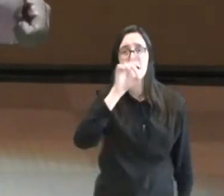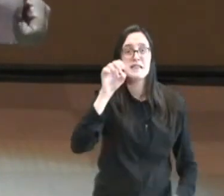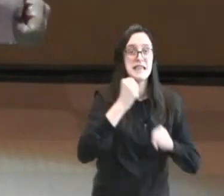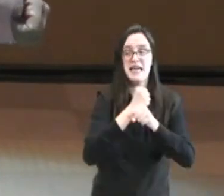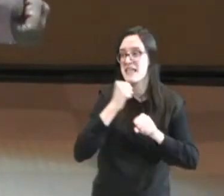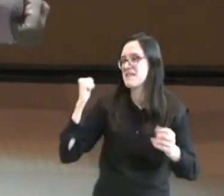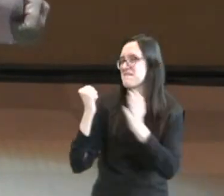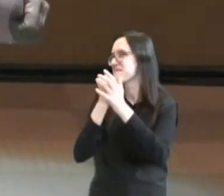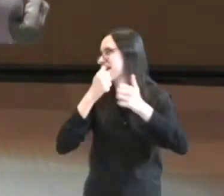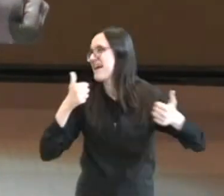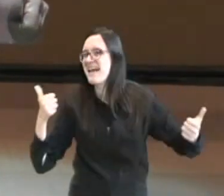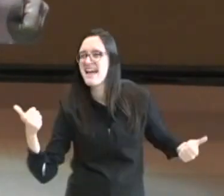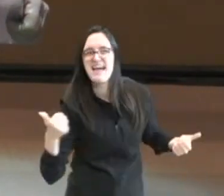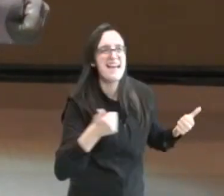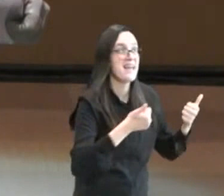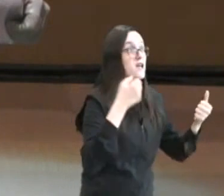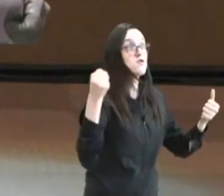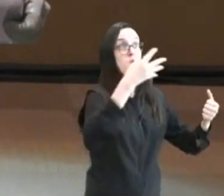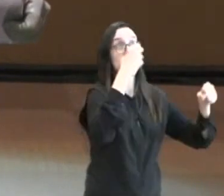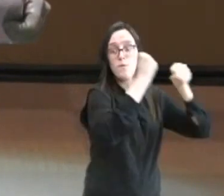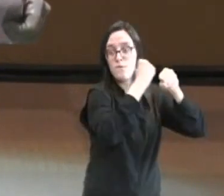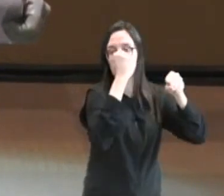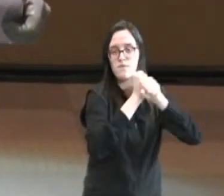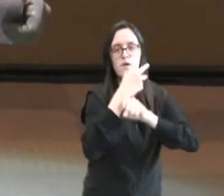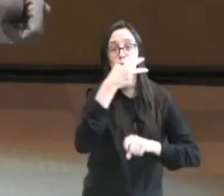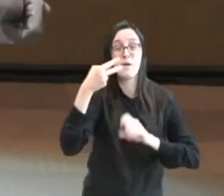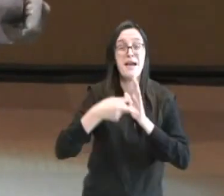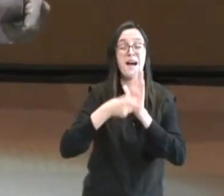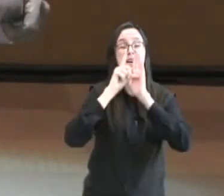PIB, inauguração do novo templo.